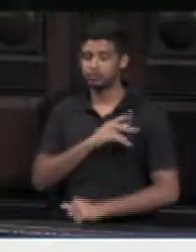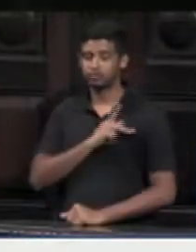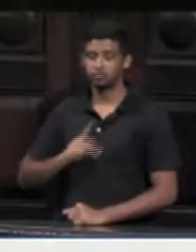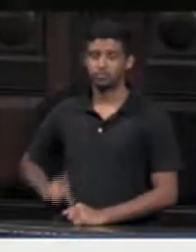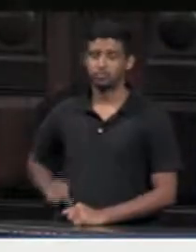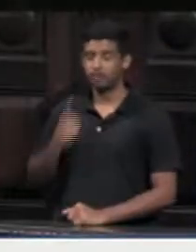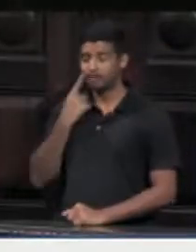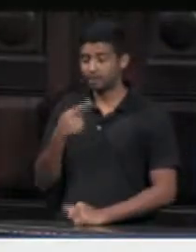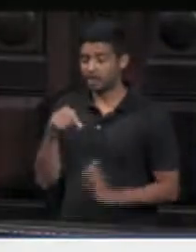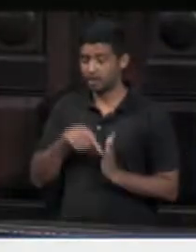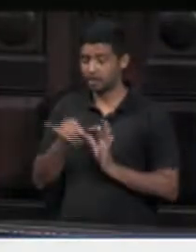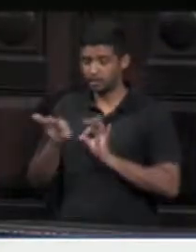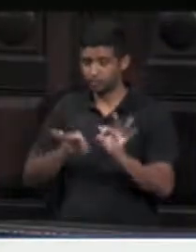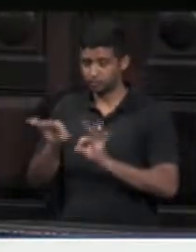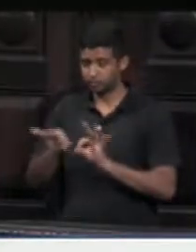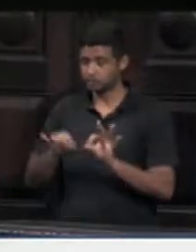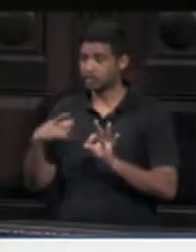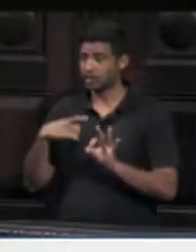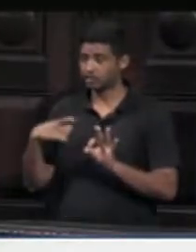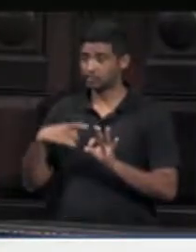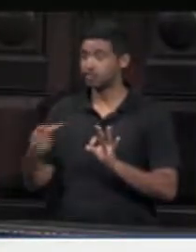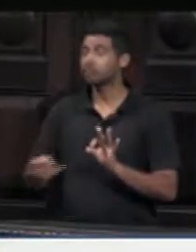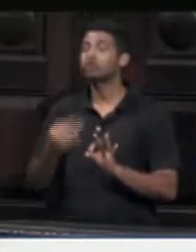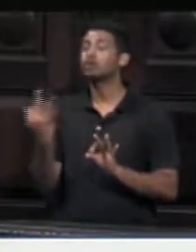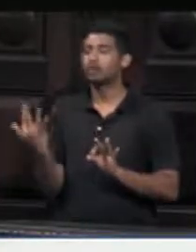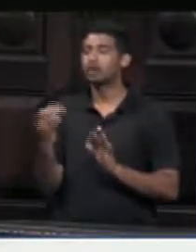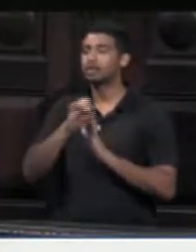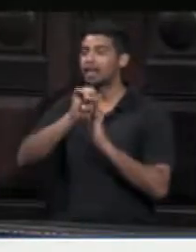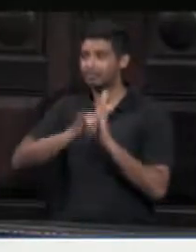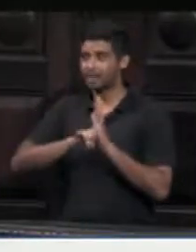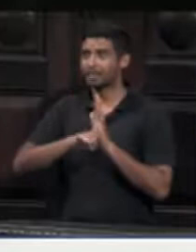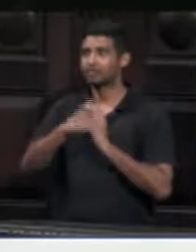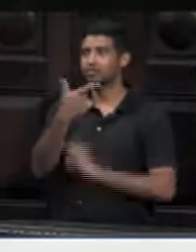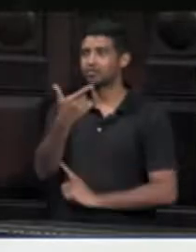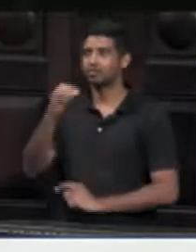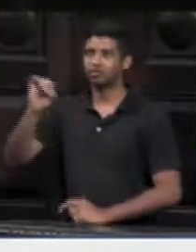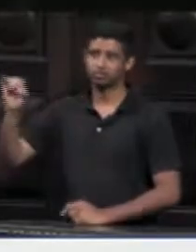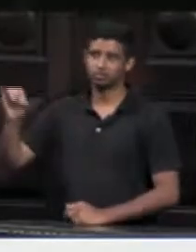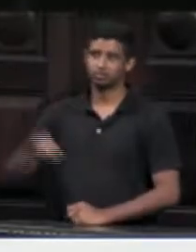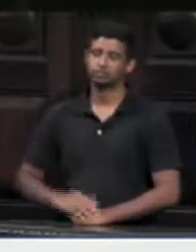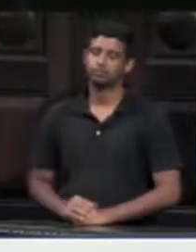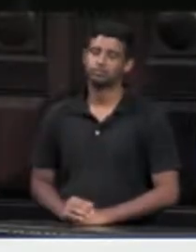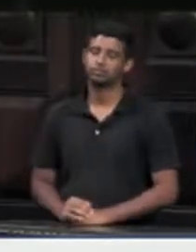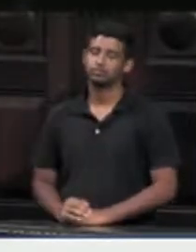na verdade, 200 emendas.